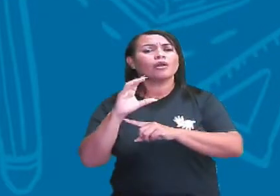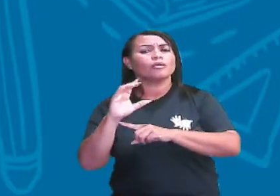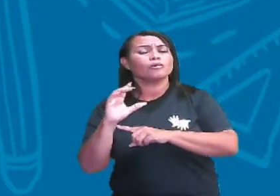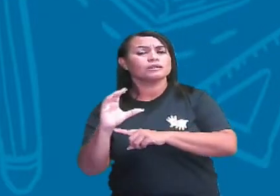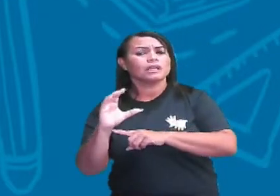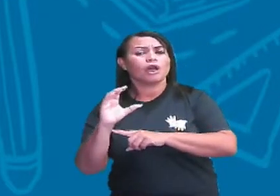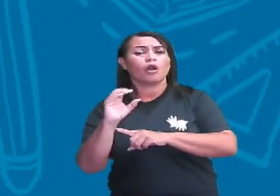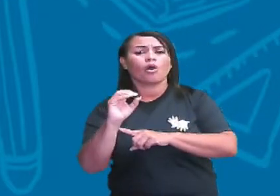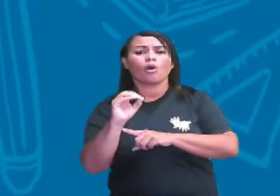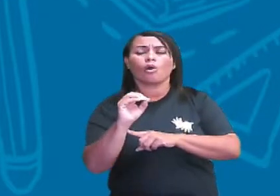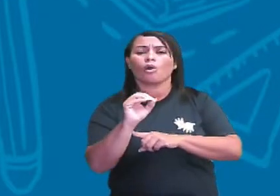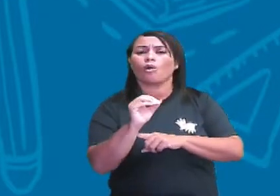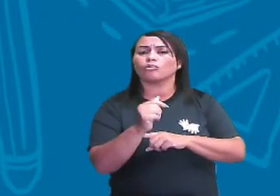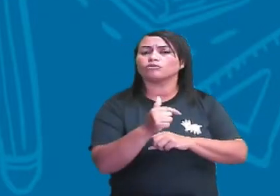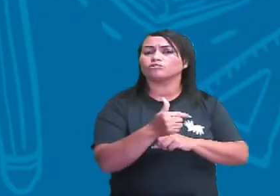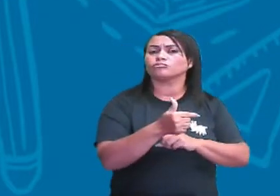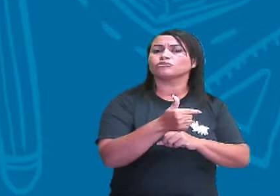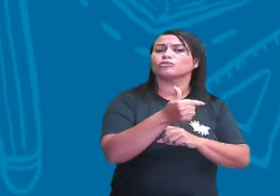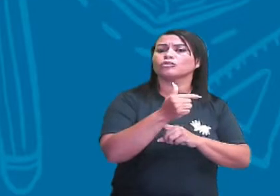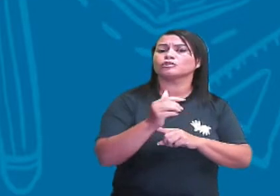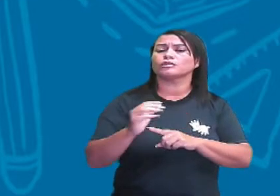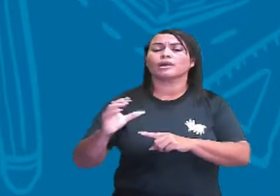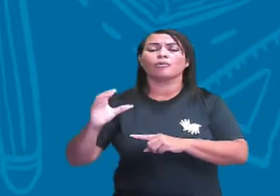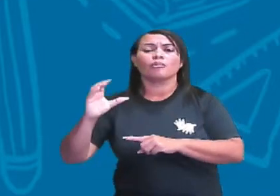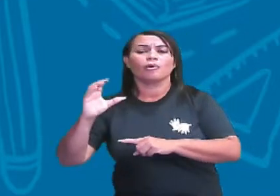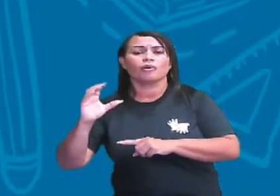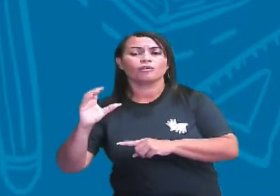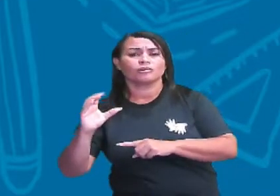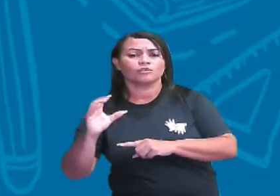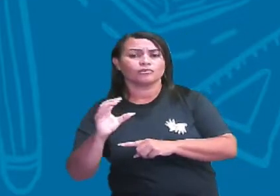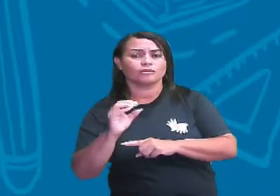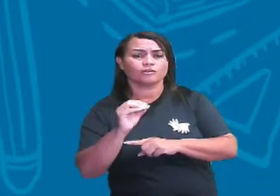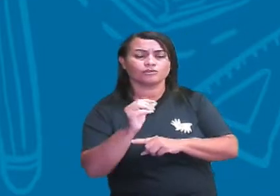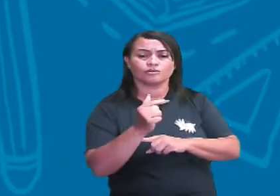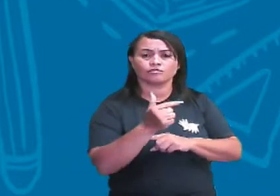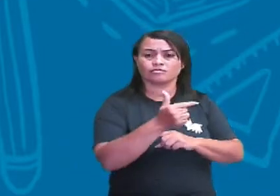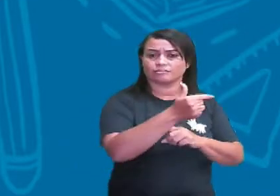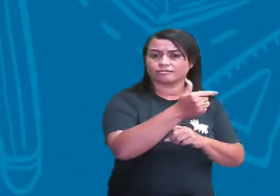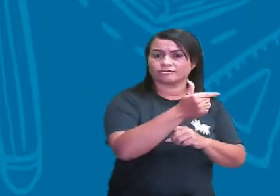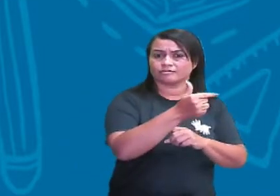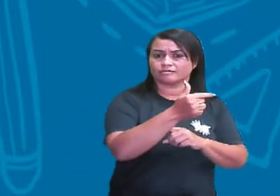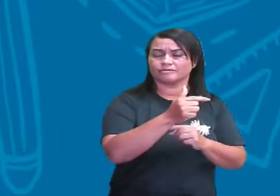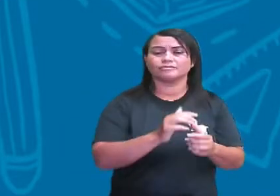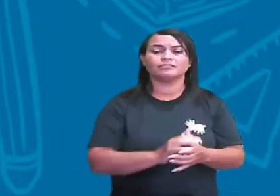que junta-se um átomo de carbono com dois átomos de oxigênio.